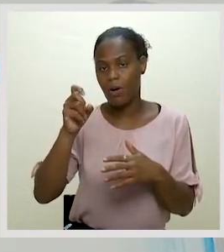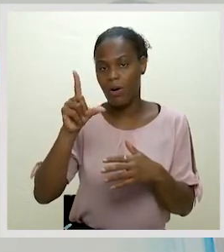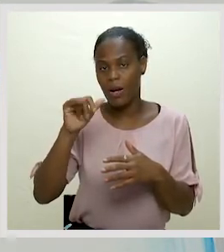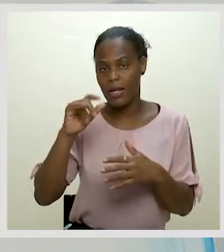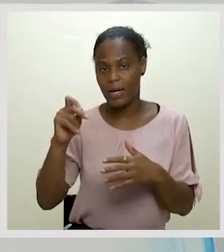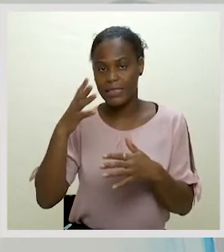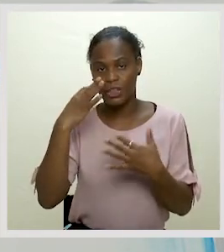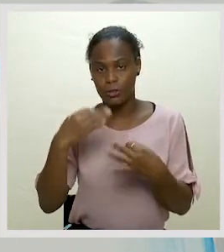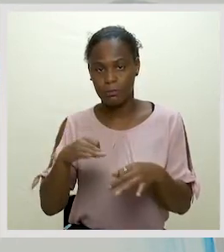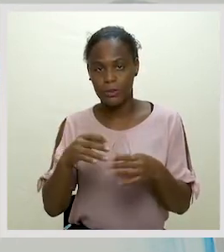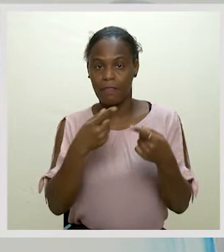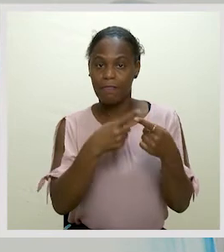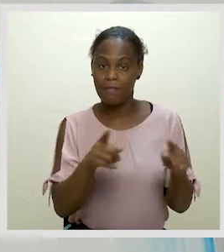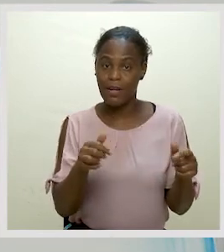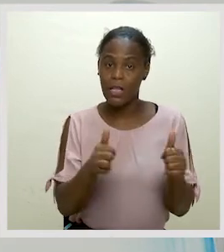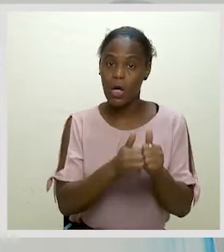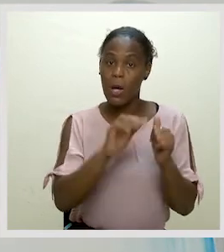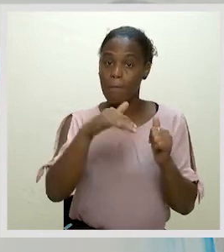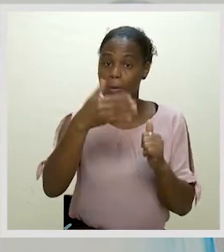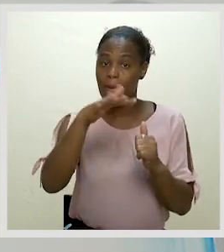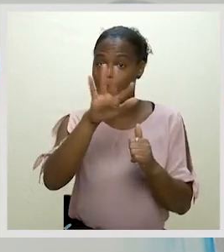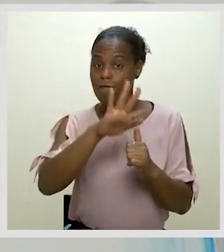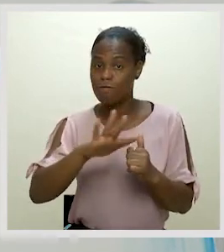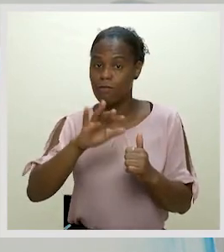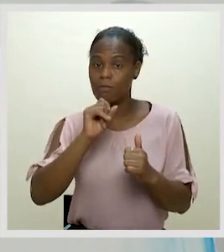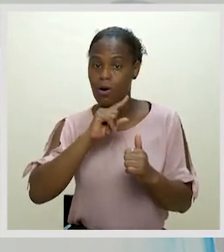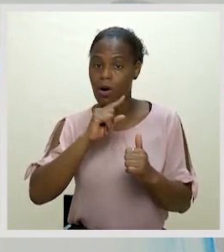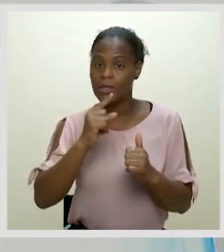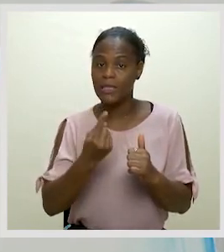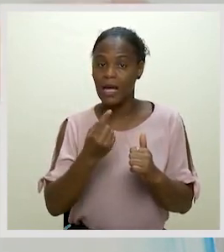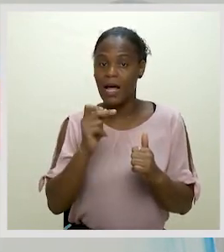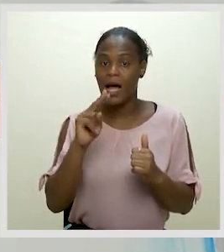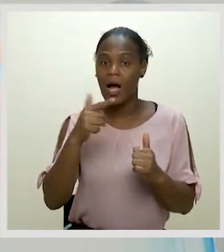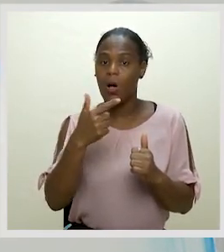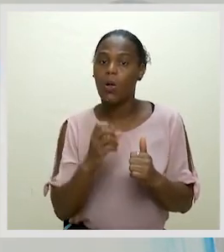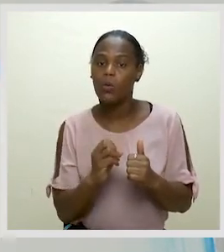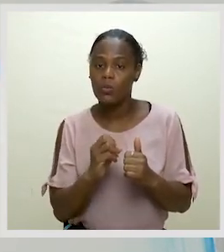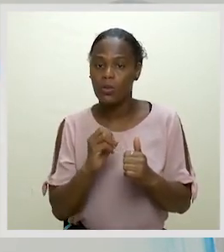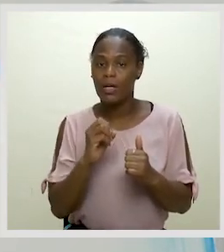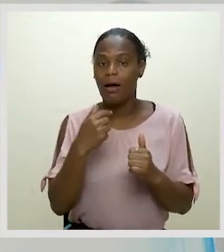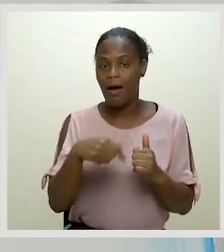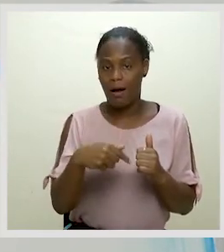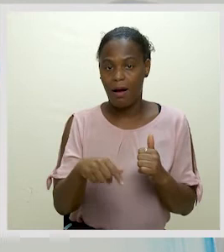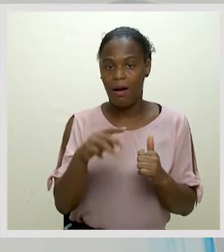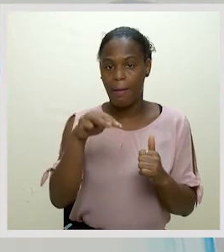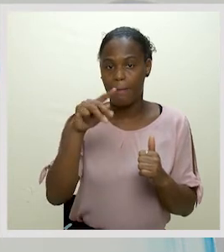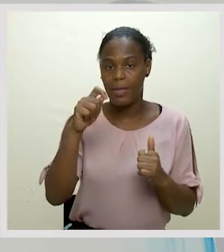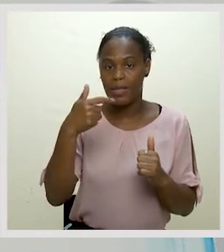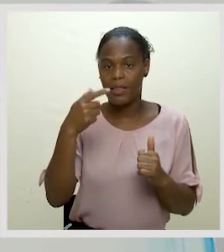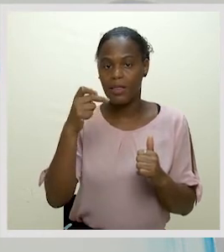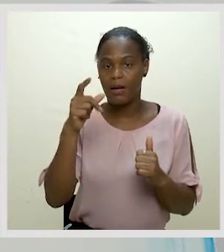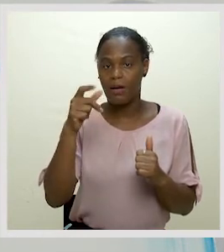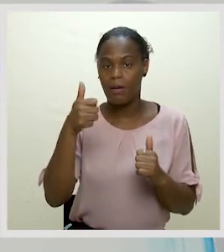simples. Diferente com as primeiras formas que podiam ser que apresentam